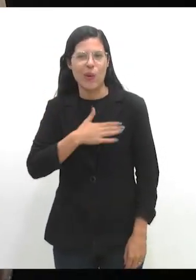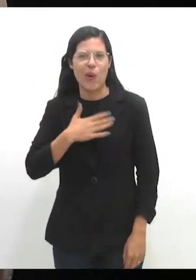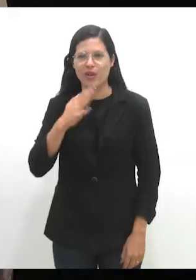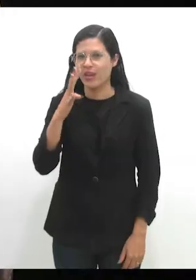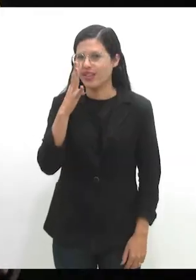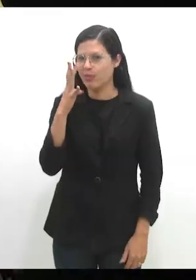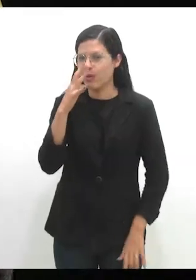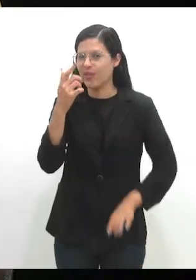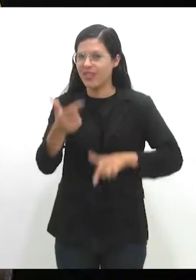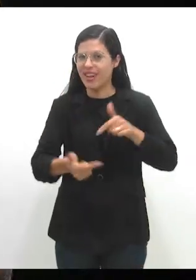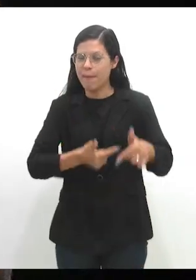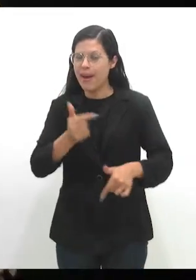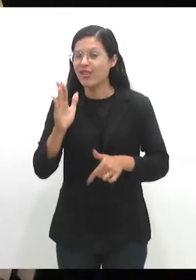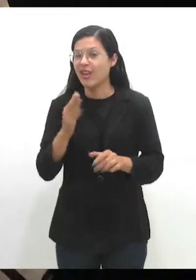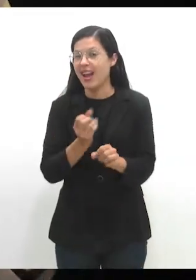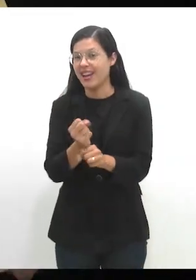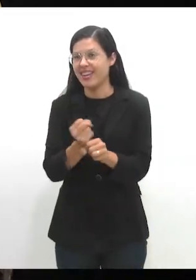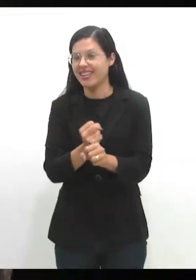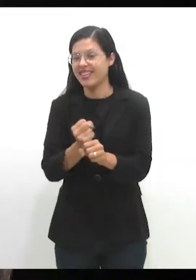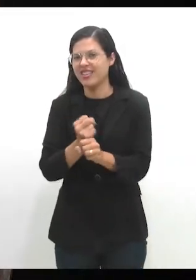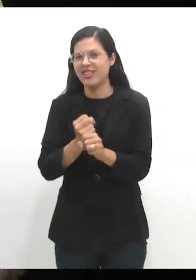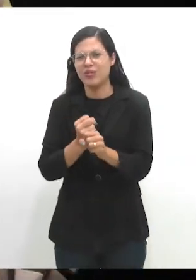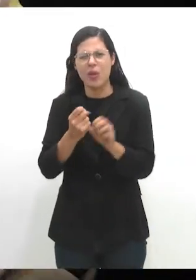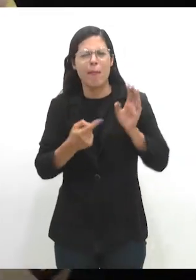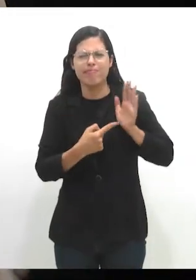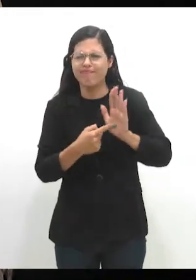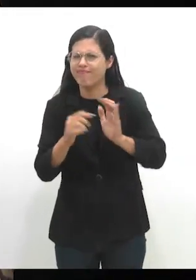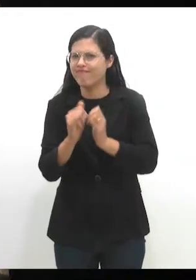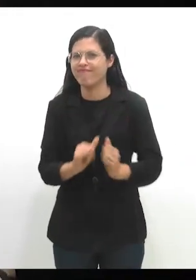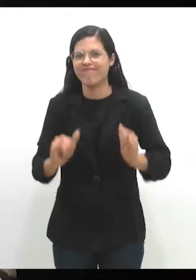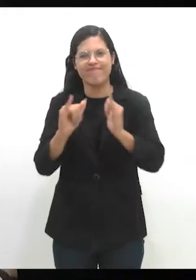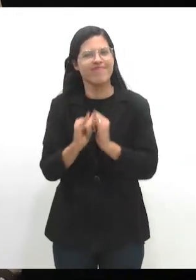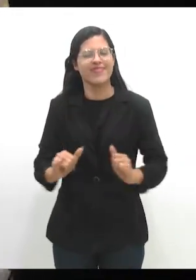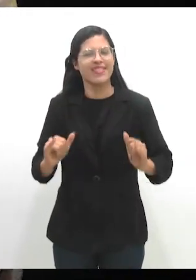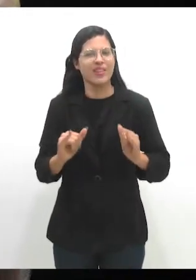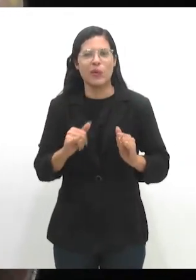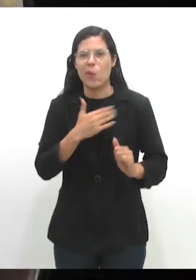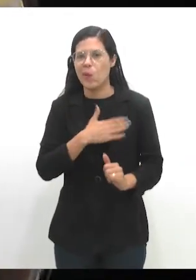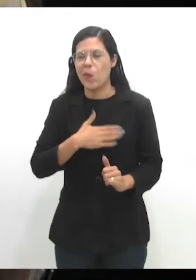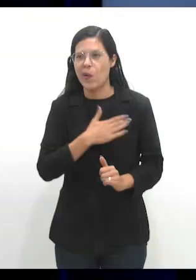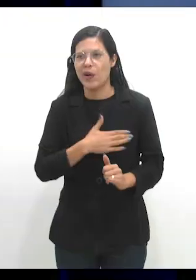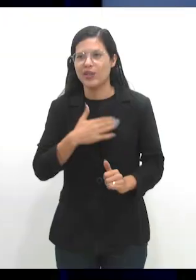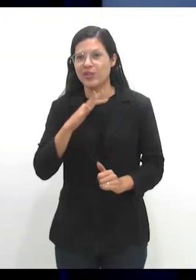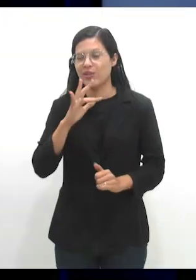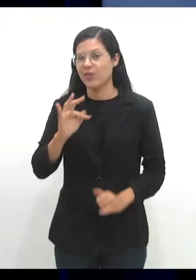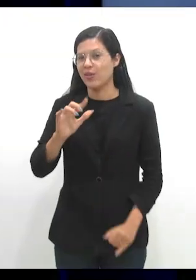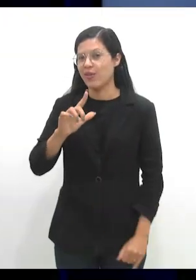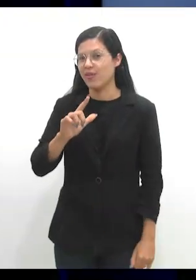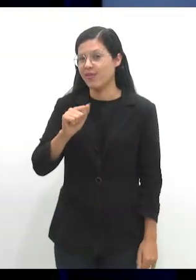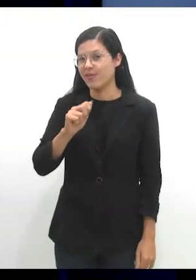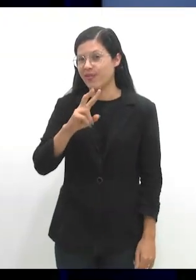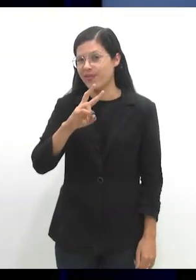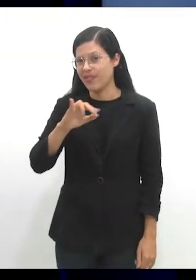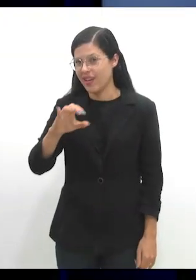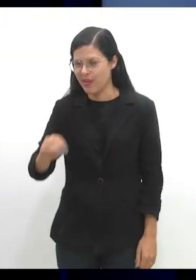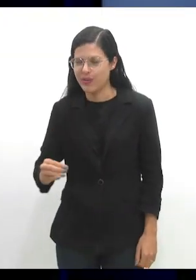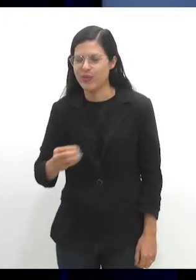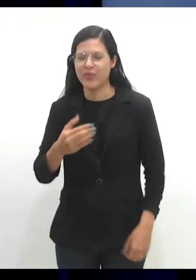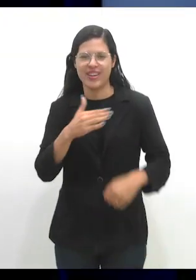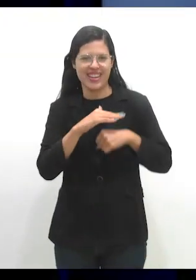trabalho dele há anos, e digo isso publicamente, particularmente, de todas as maneiras. Flávio Marinho,